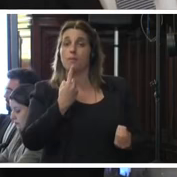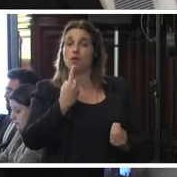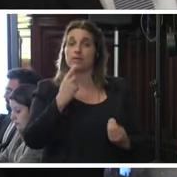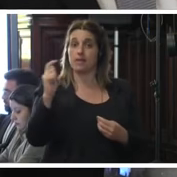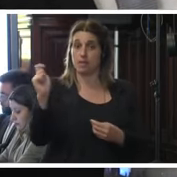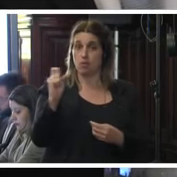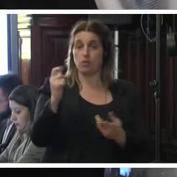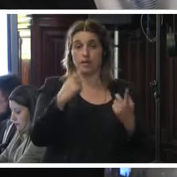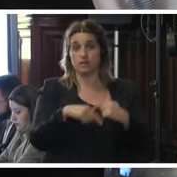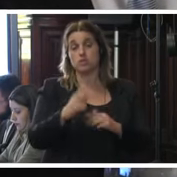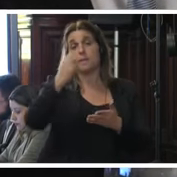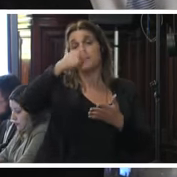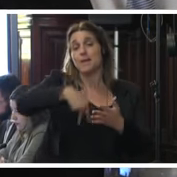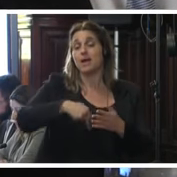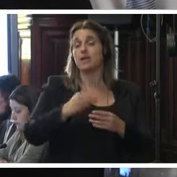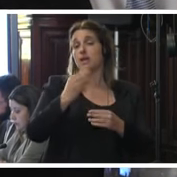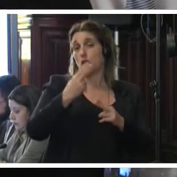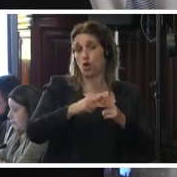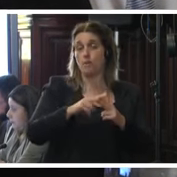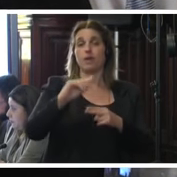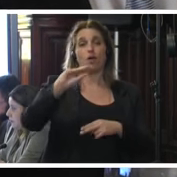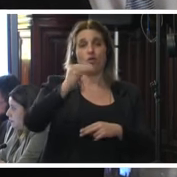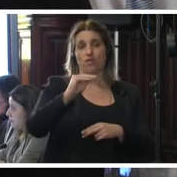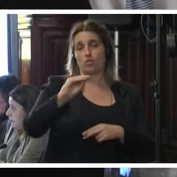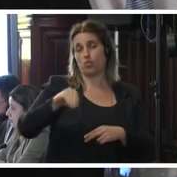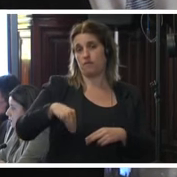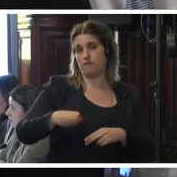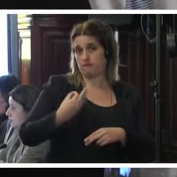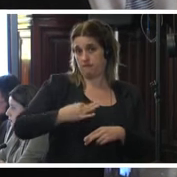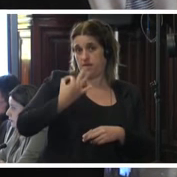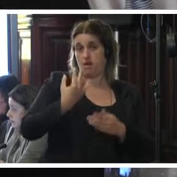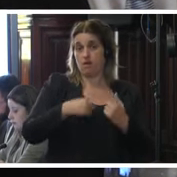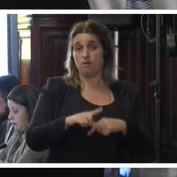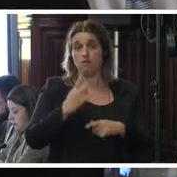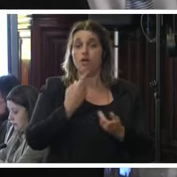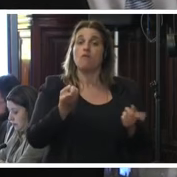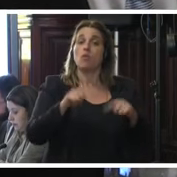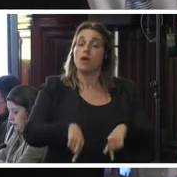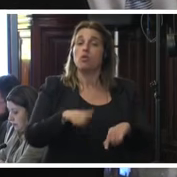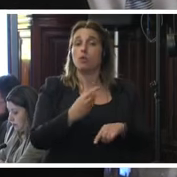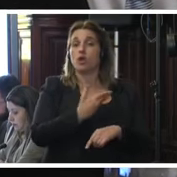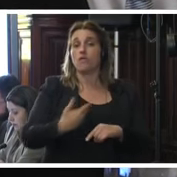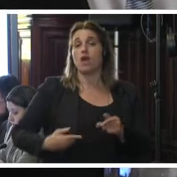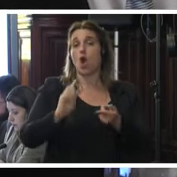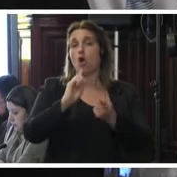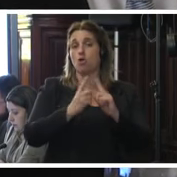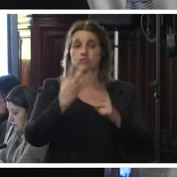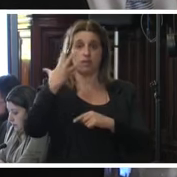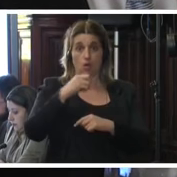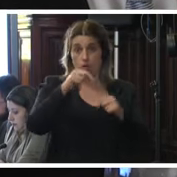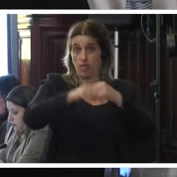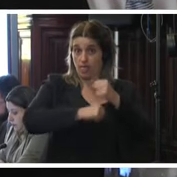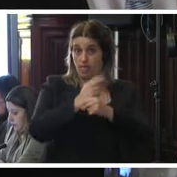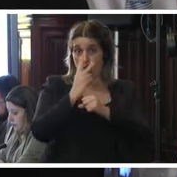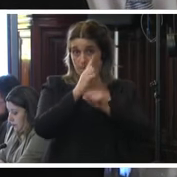Viva foi retomado pelo governo federal no último dia 11 de agosto de 2017, quando foi instituído o